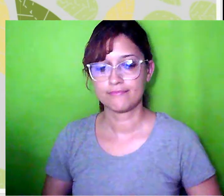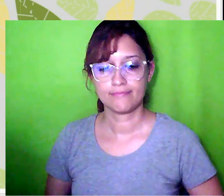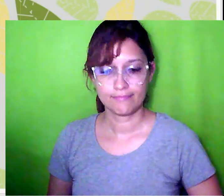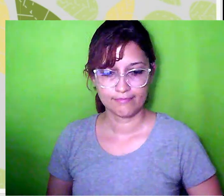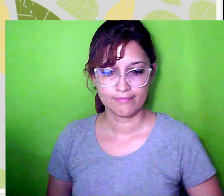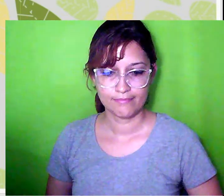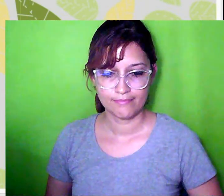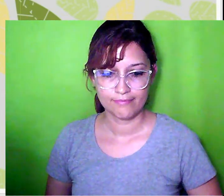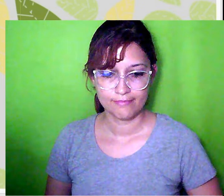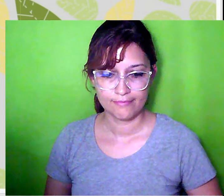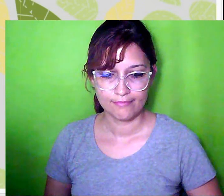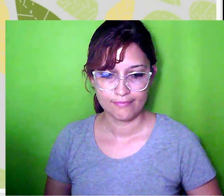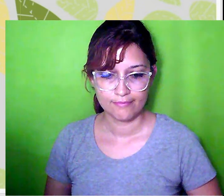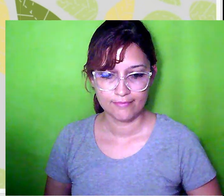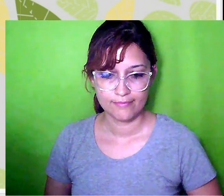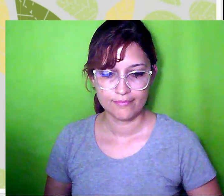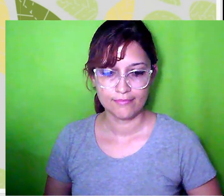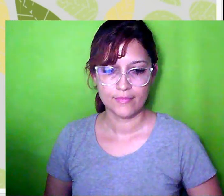Brasil.